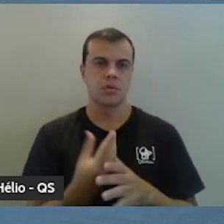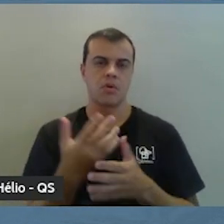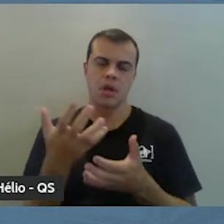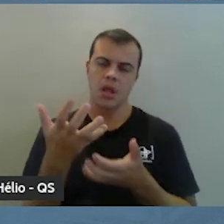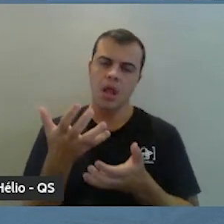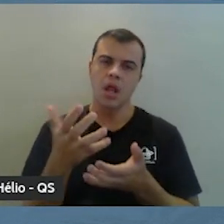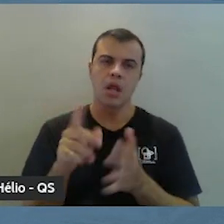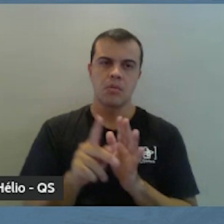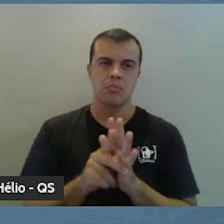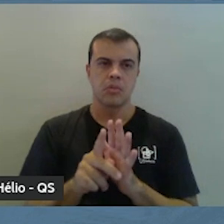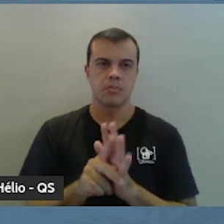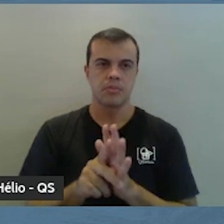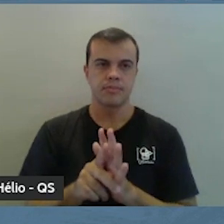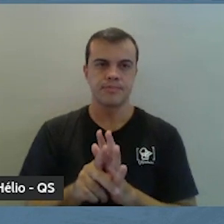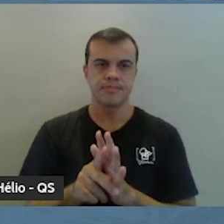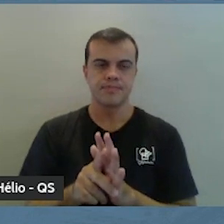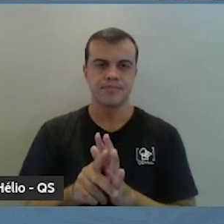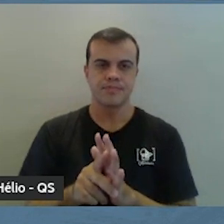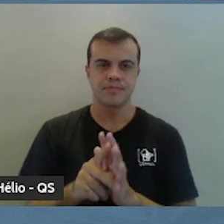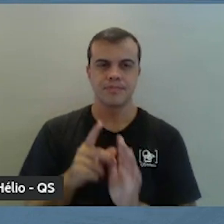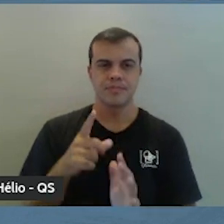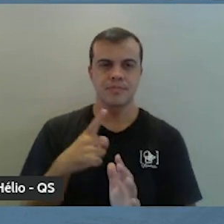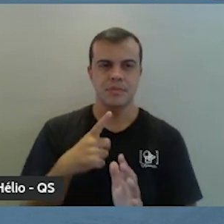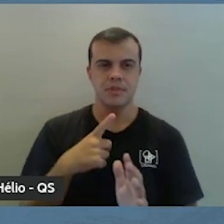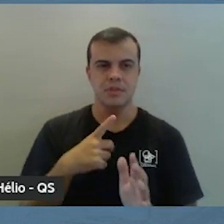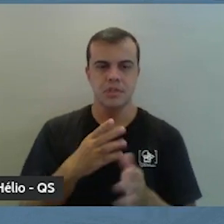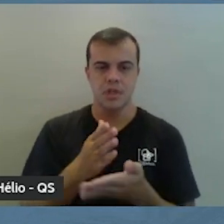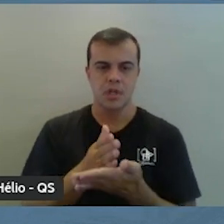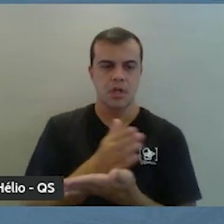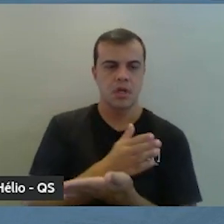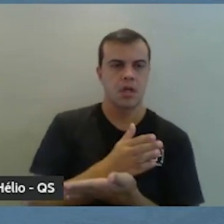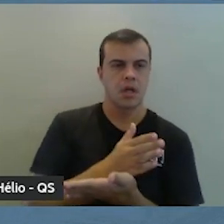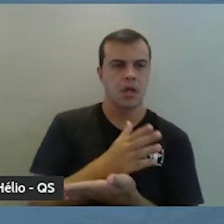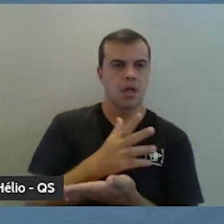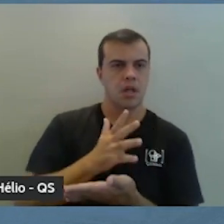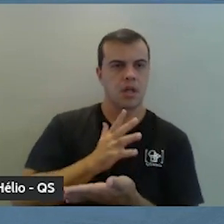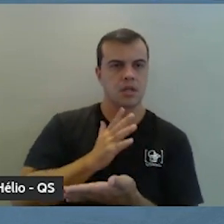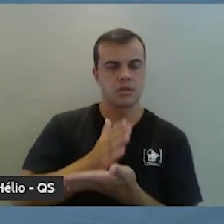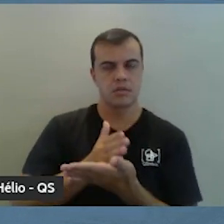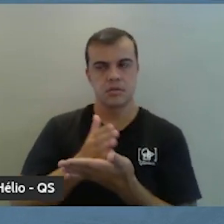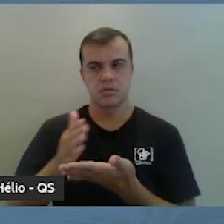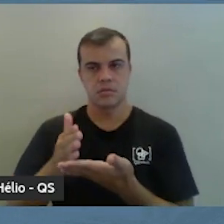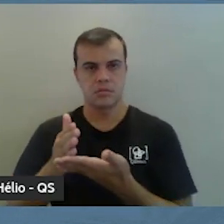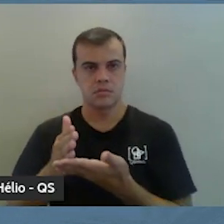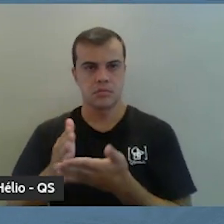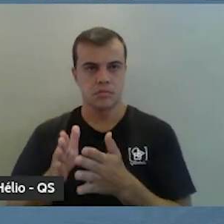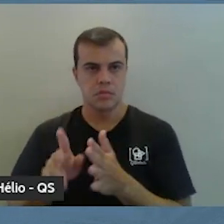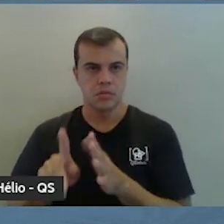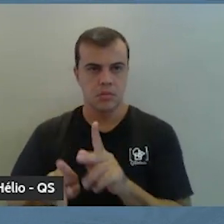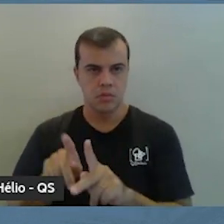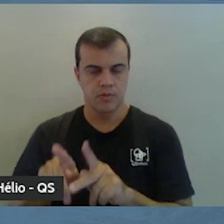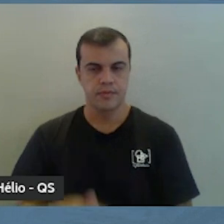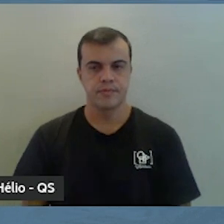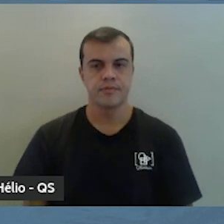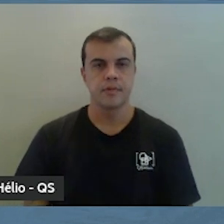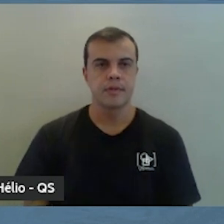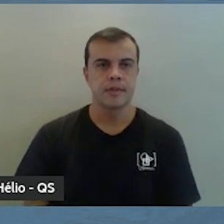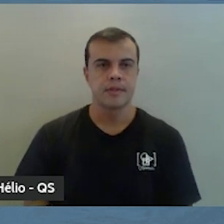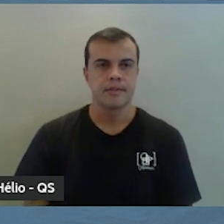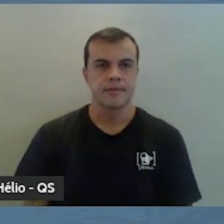não, algo que divide quem é elite e quem é popular. Mas,